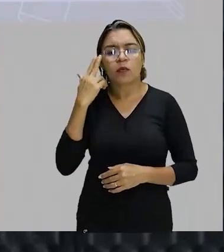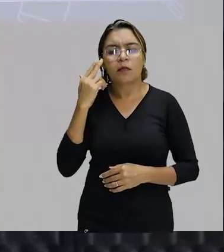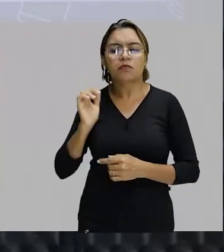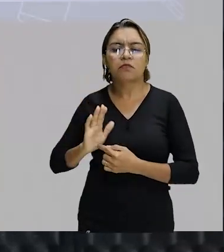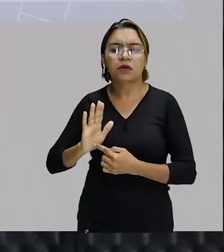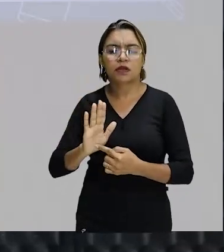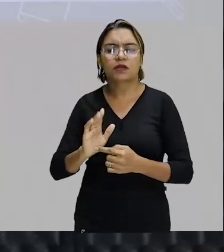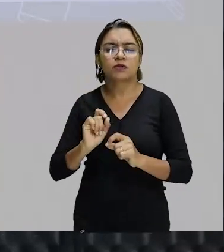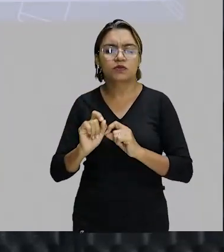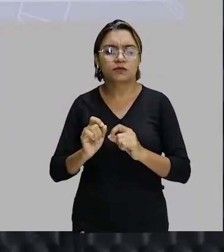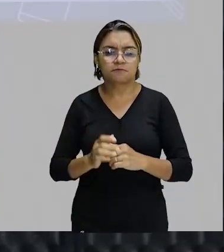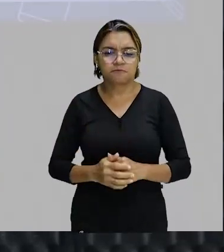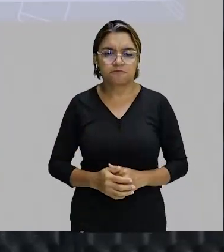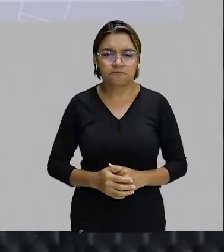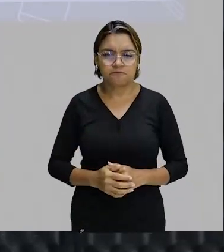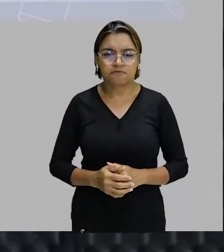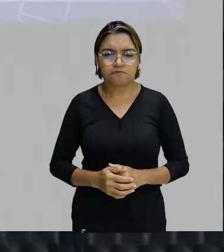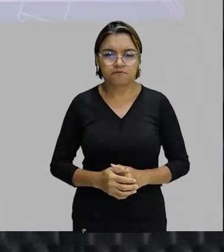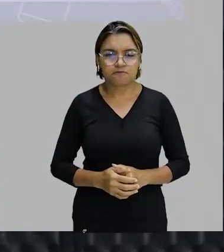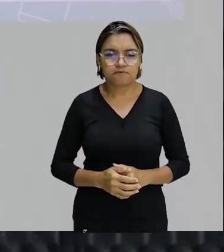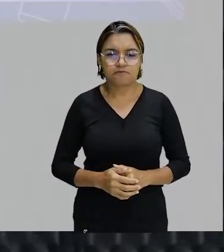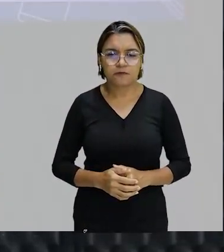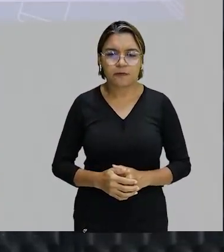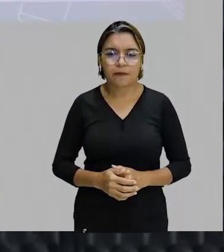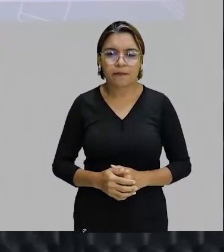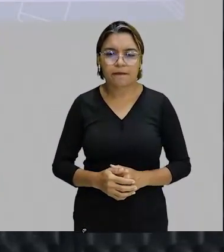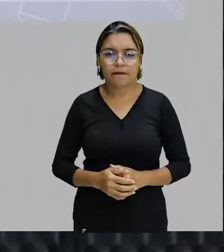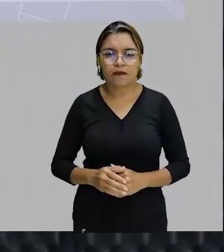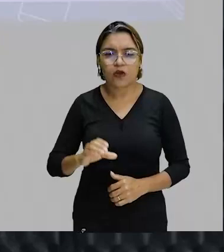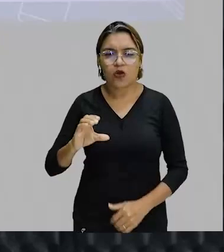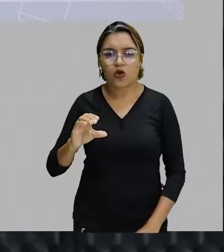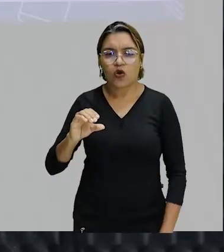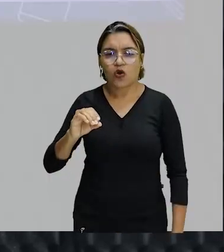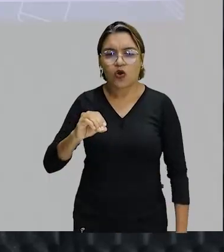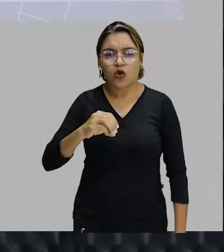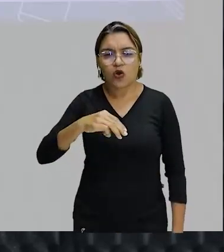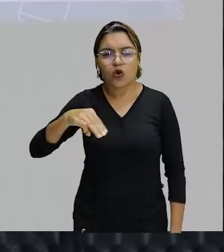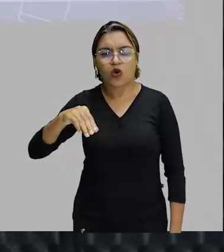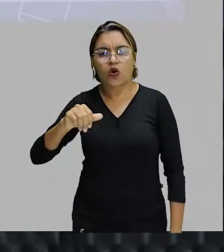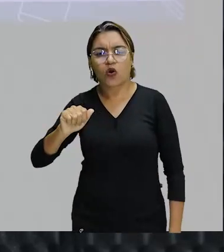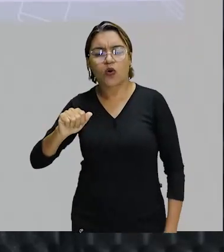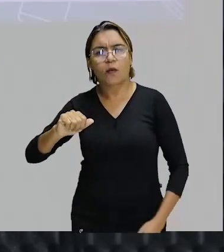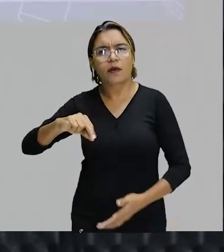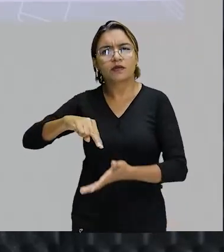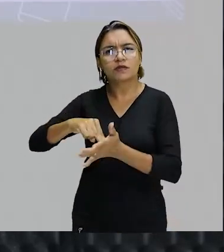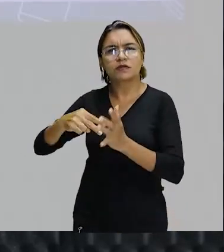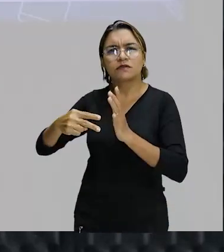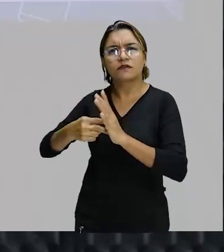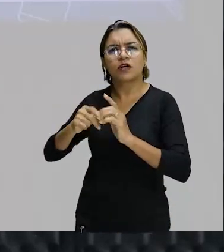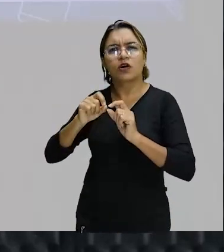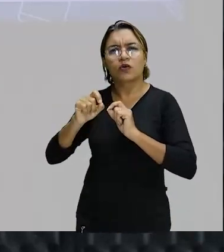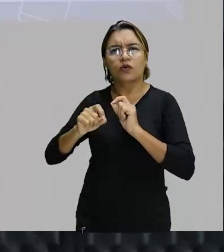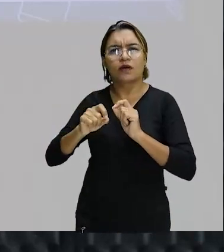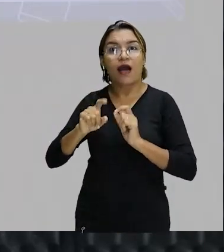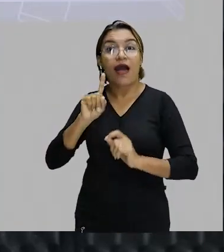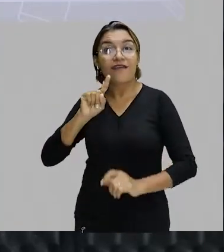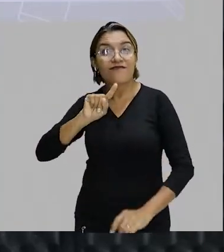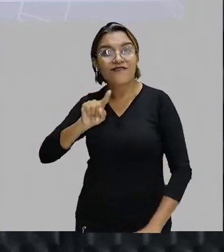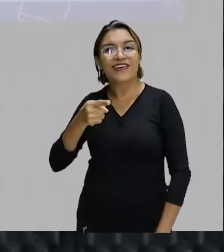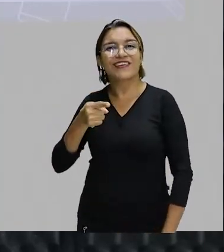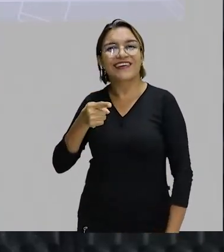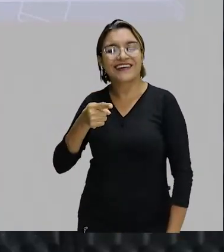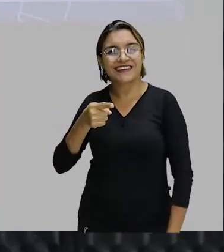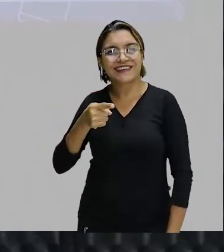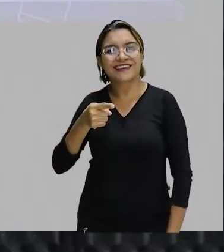aparecem separated by a comma. O que é comma em inglês, considerando os dois M's? Vírgula.